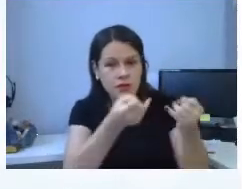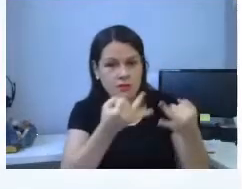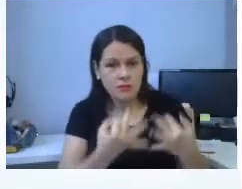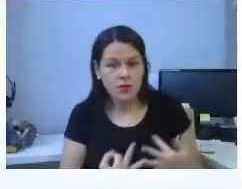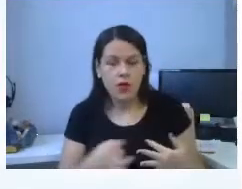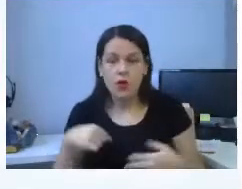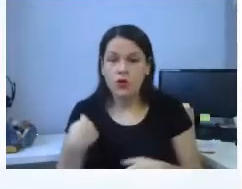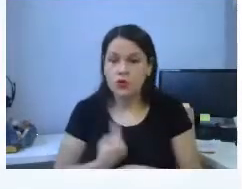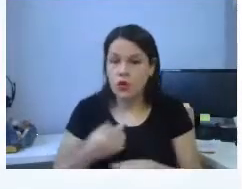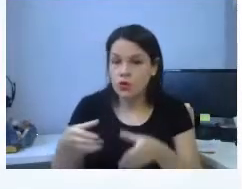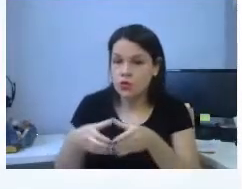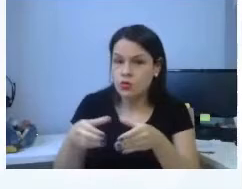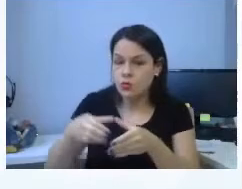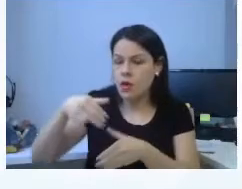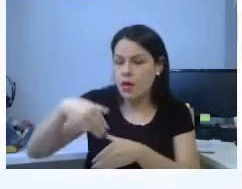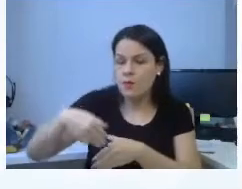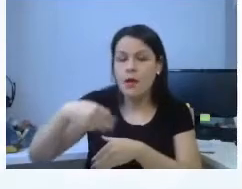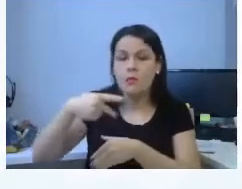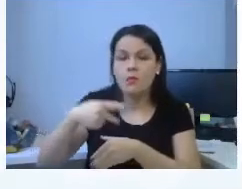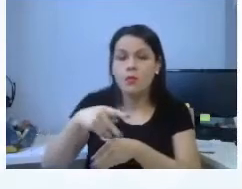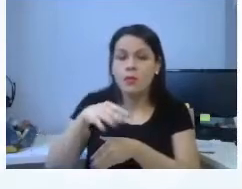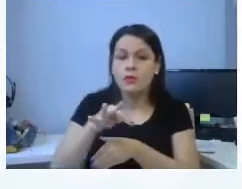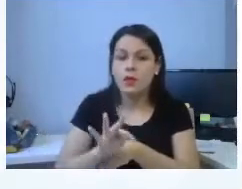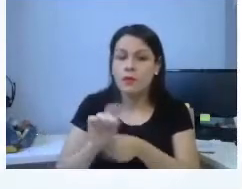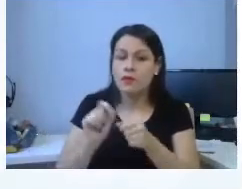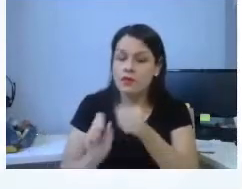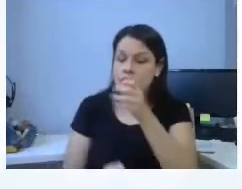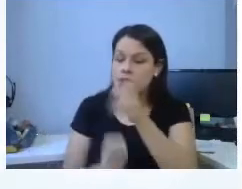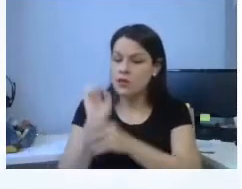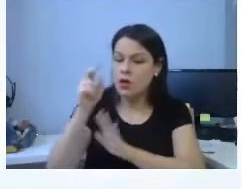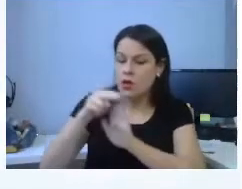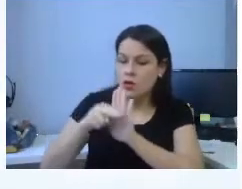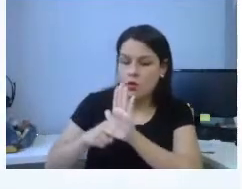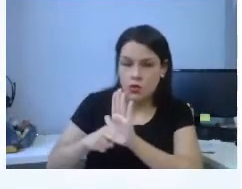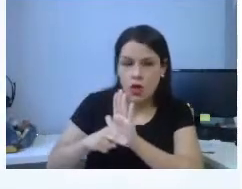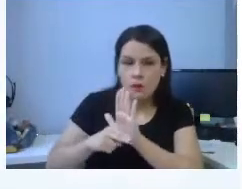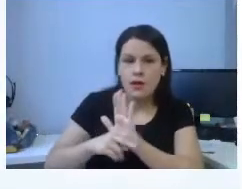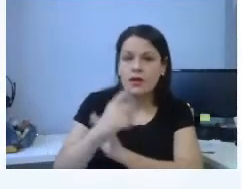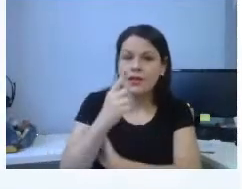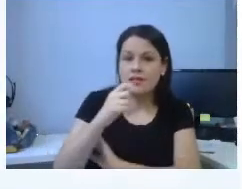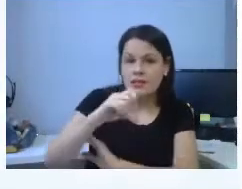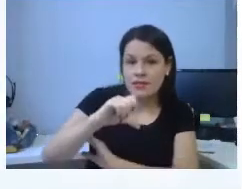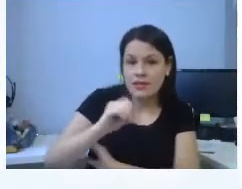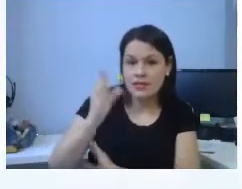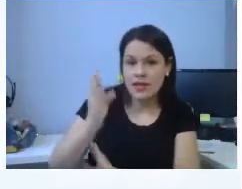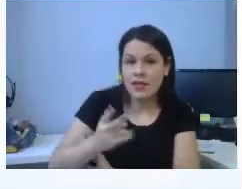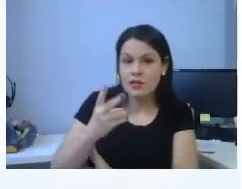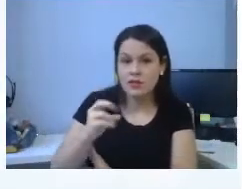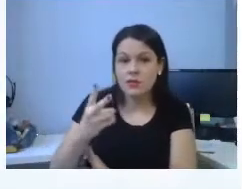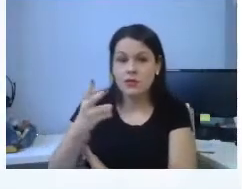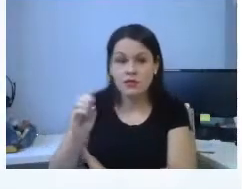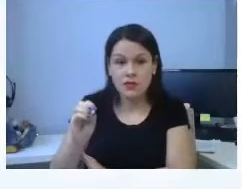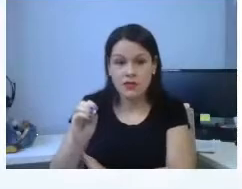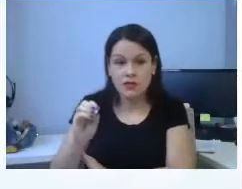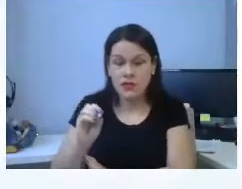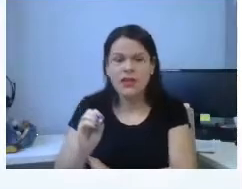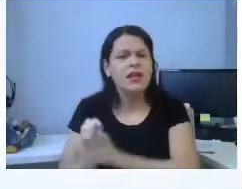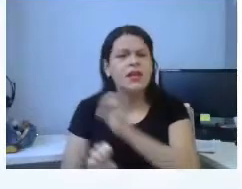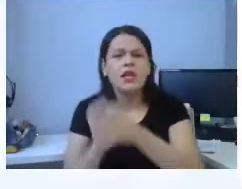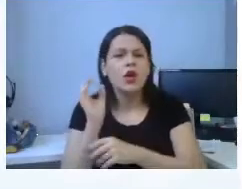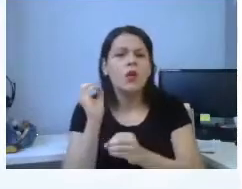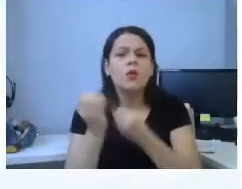Ministério Público editou uma nota técnica, a nota técnica número 17 de 2020, que tem como